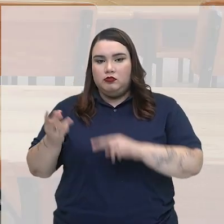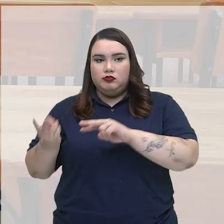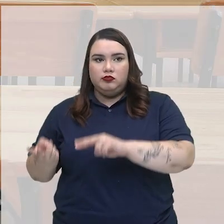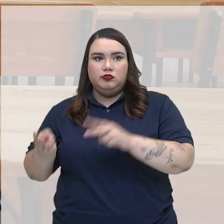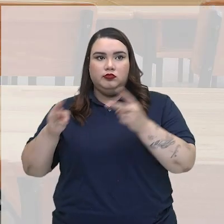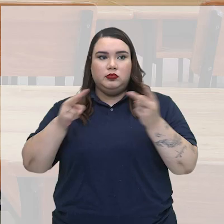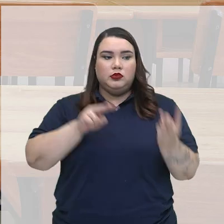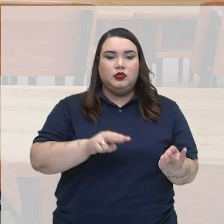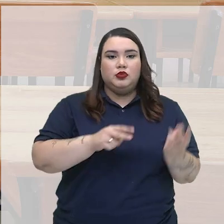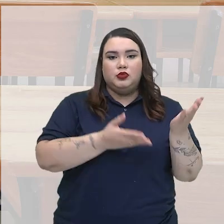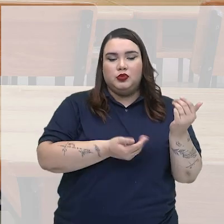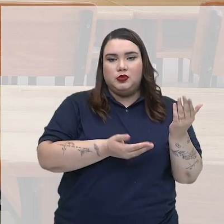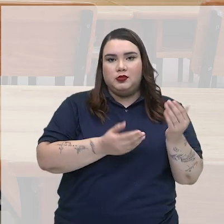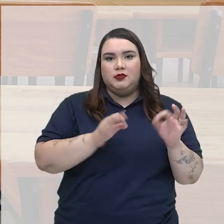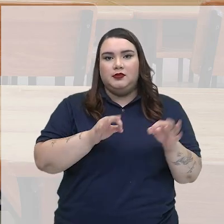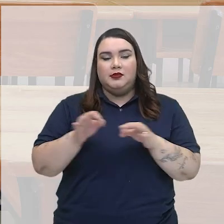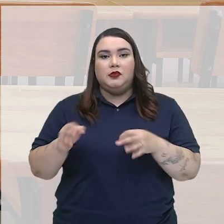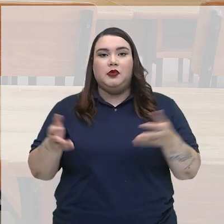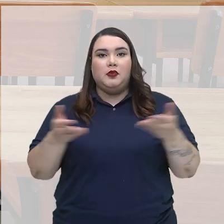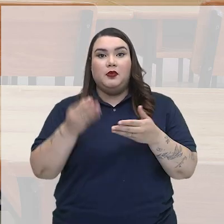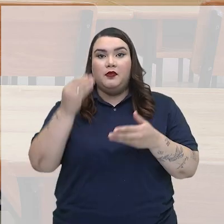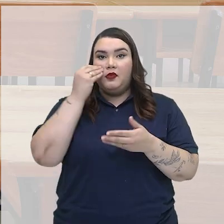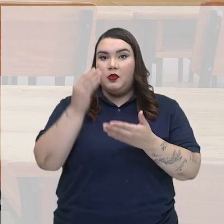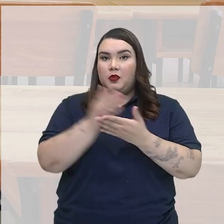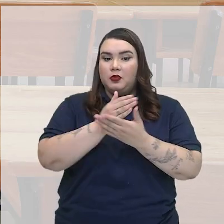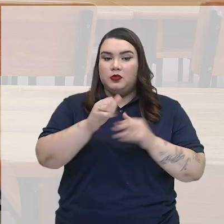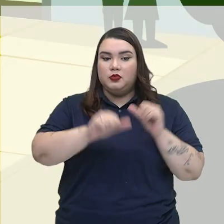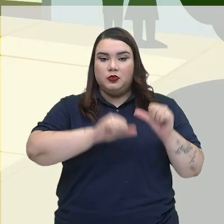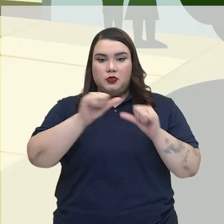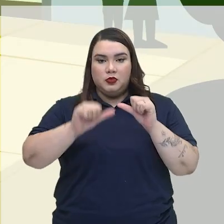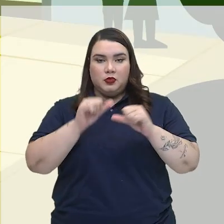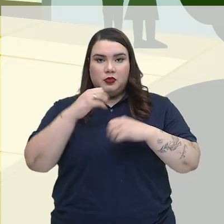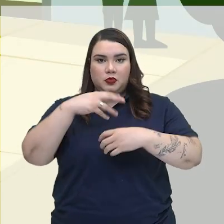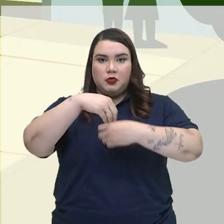dessas mudanças que ocorrem no nosso corpo.